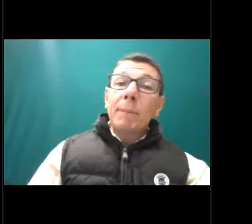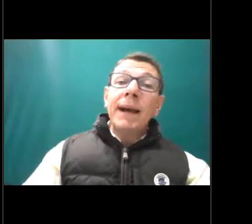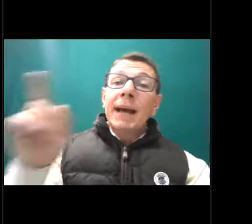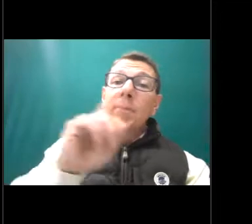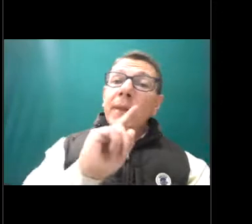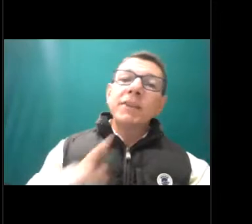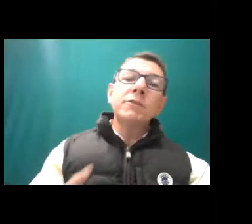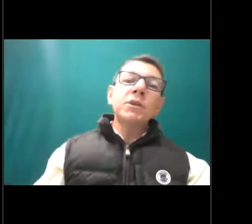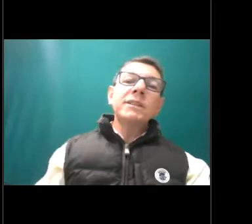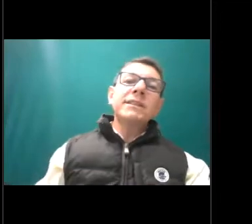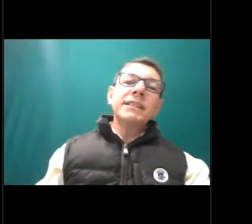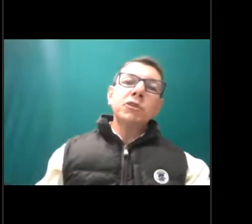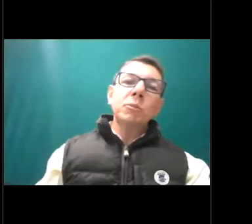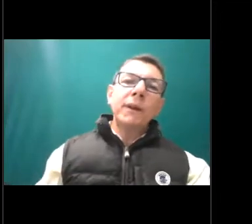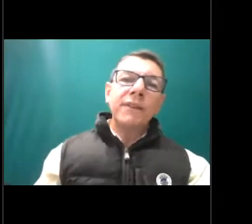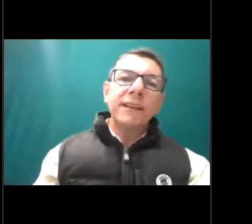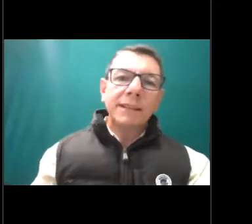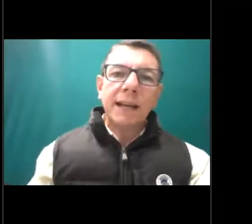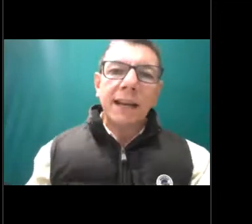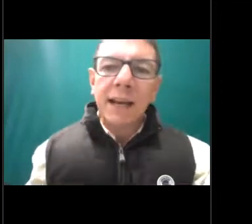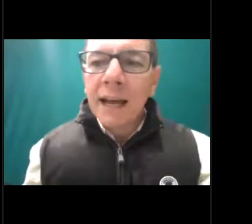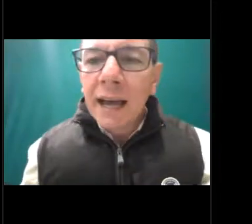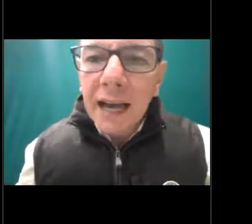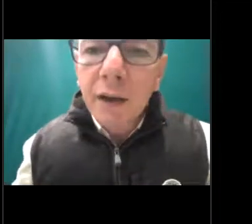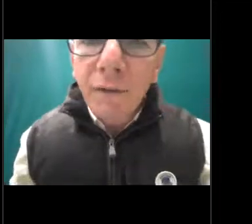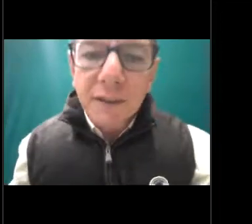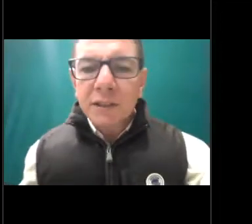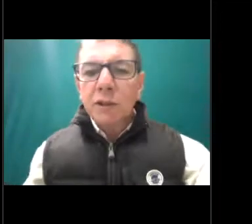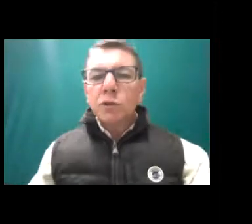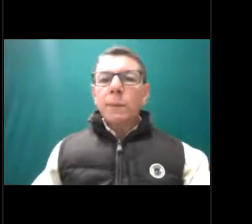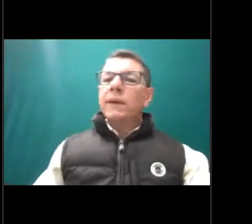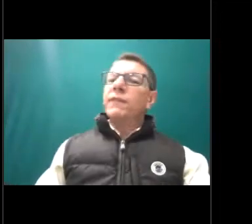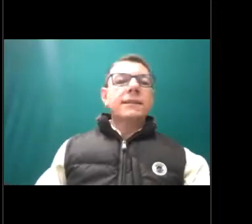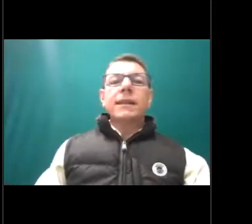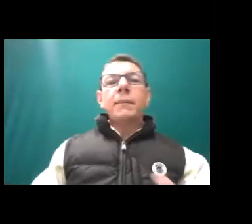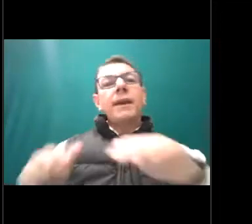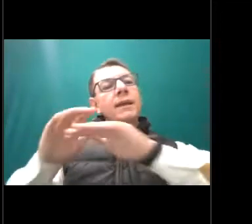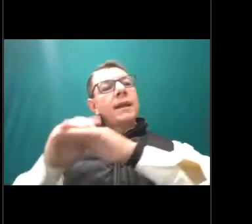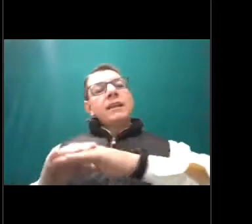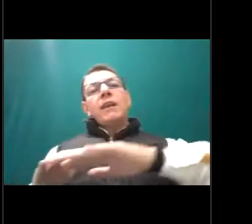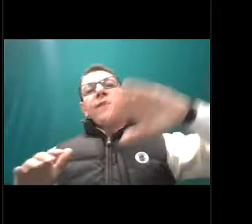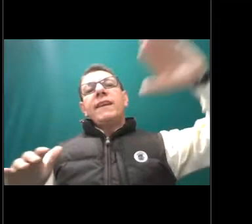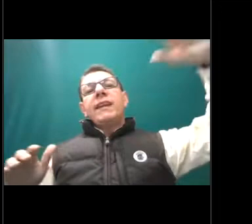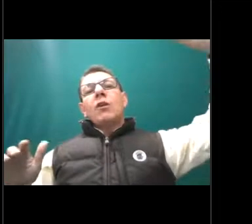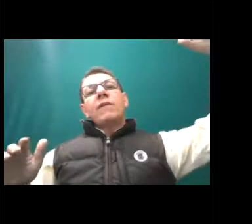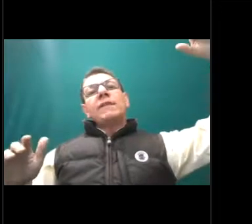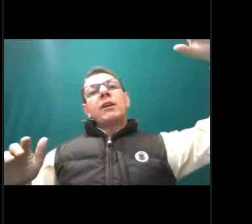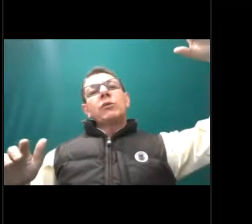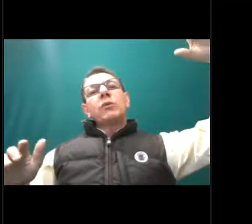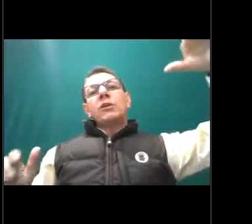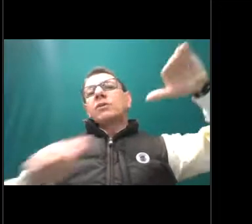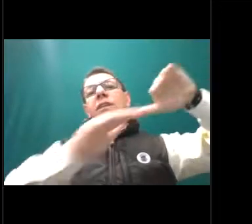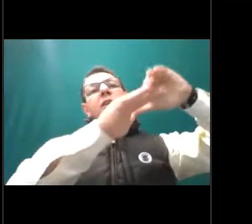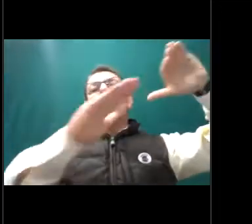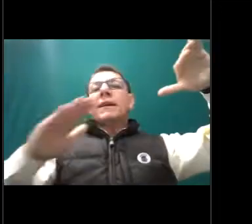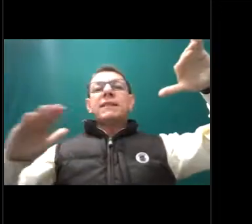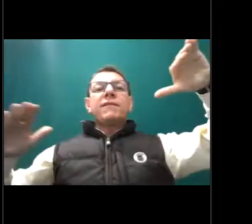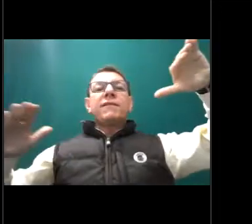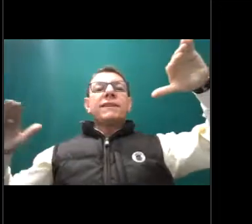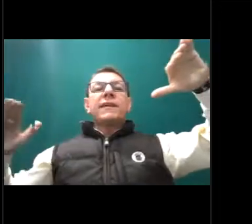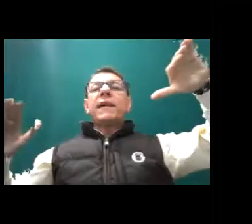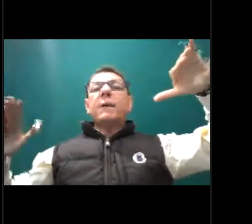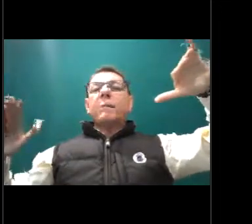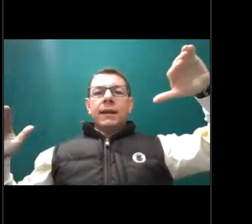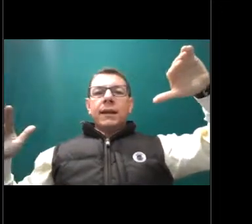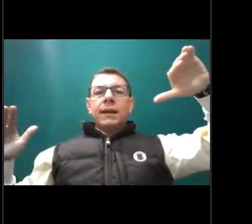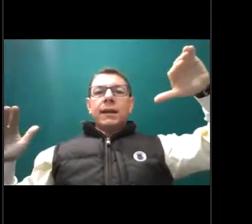silo em rampa, mesmo que seja superfície, tá? Eu faço silo superfície também. Define qual que vai ser a altura do silo e começa